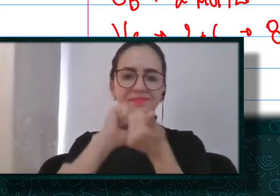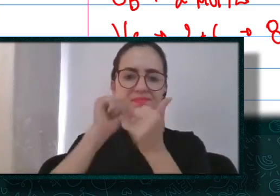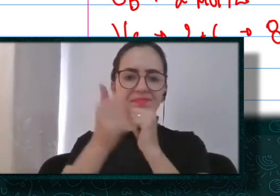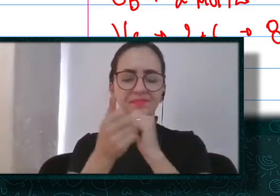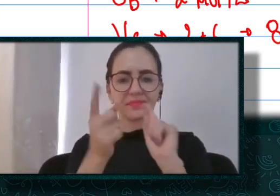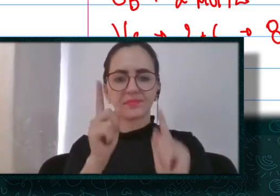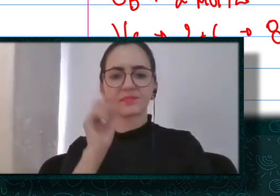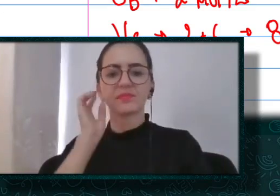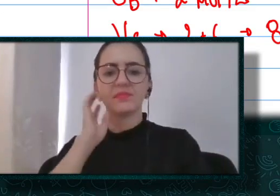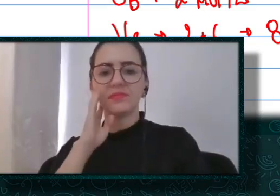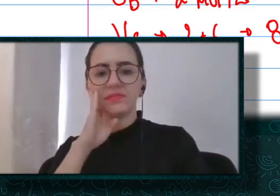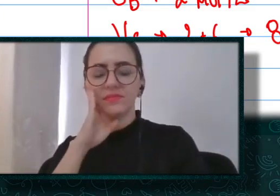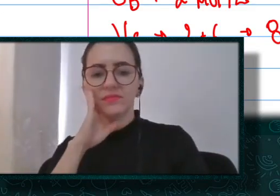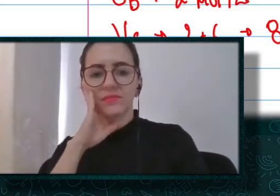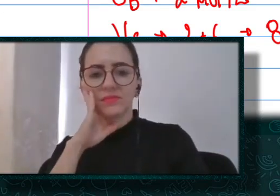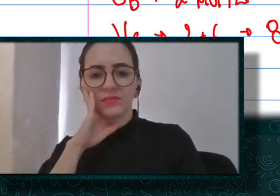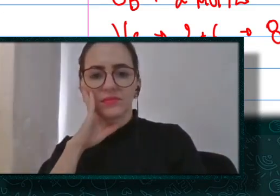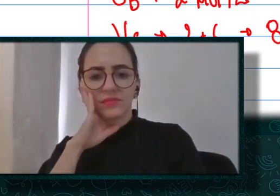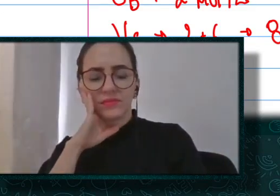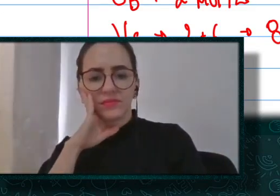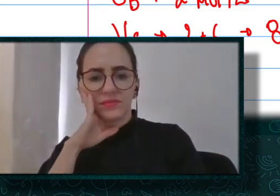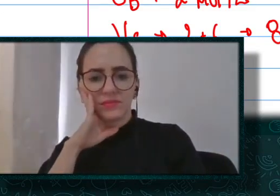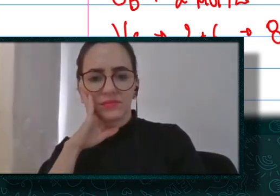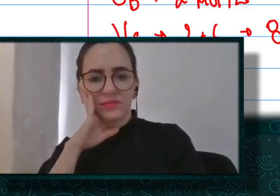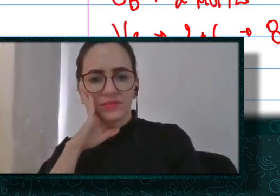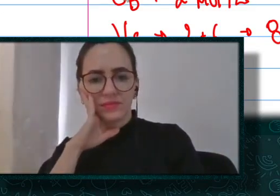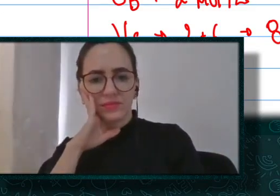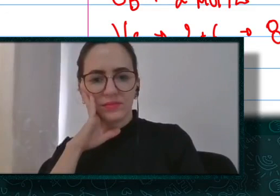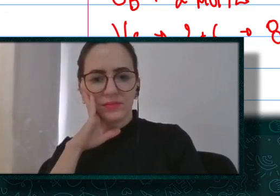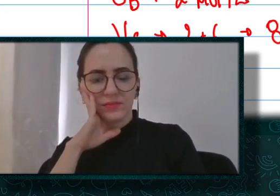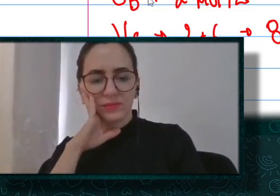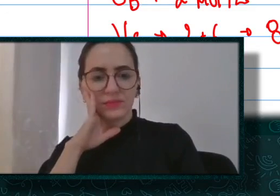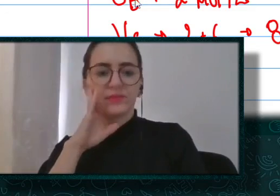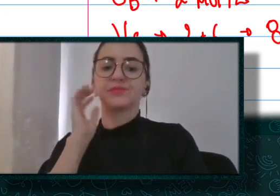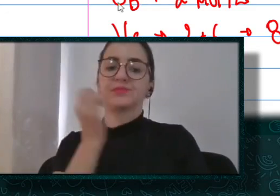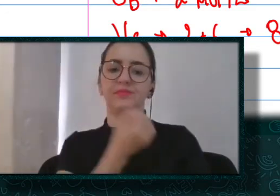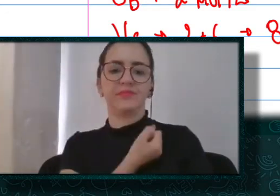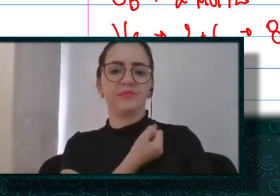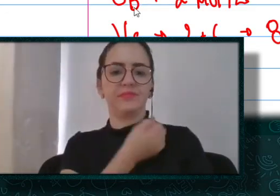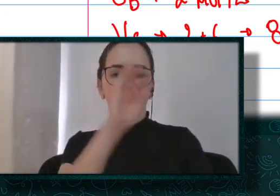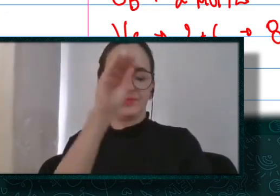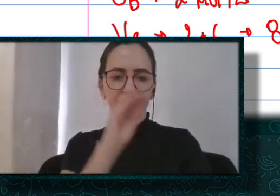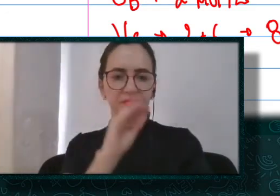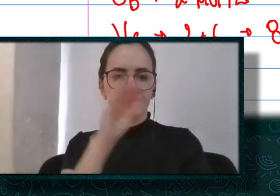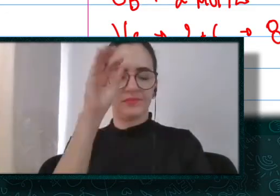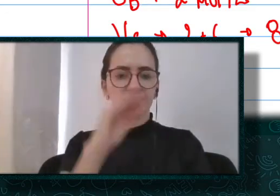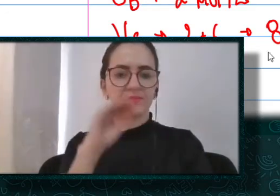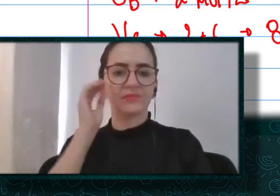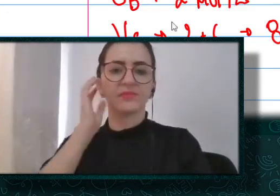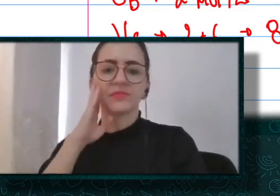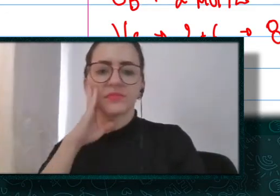2, vai ser igual a concentração final, eu não tenho, nessa aqui é a concentração inicial de A e de B,